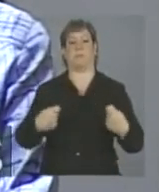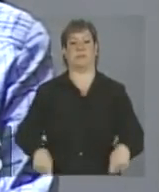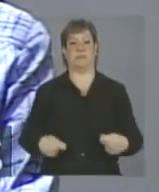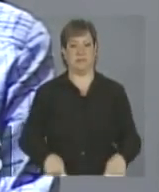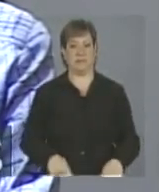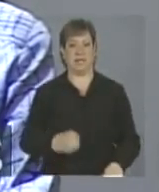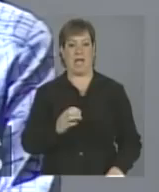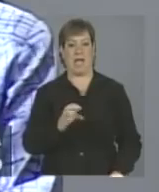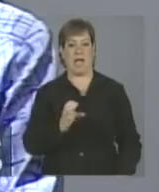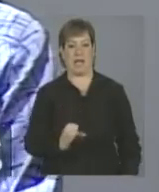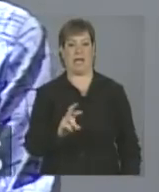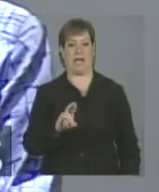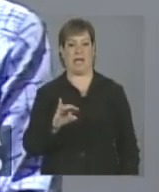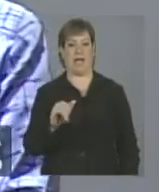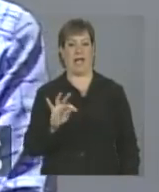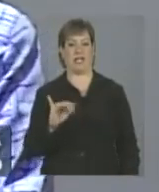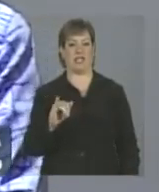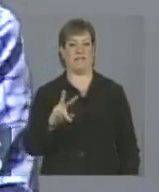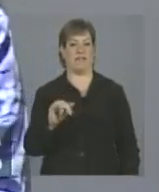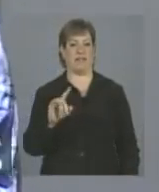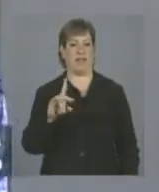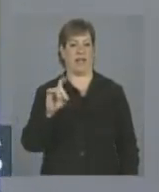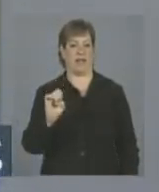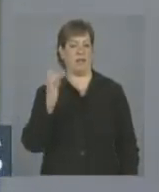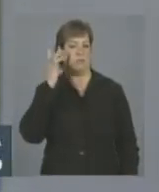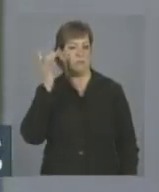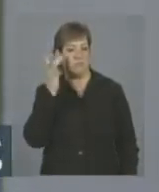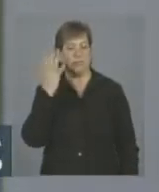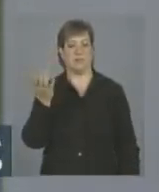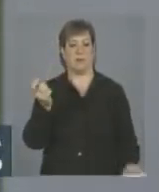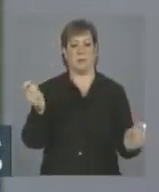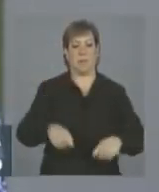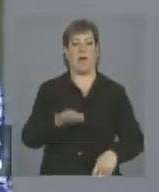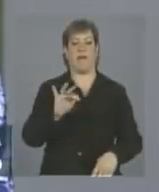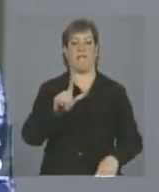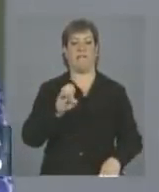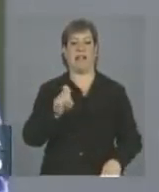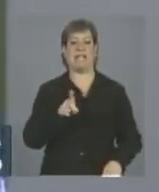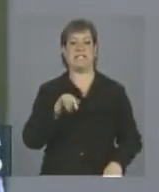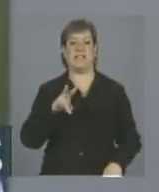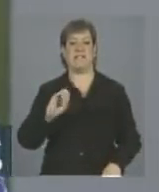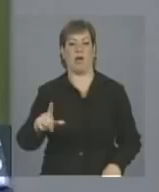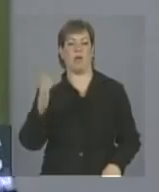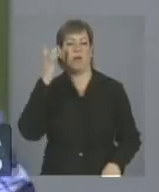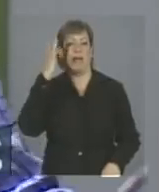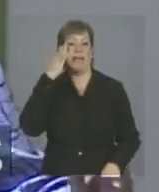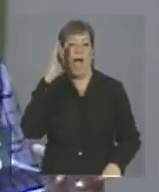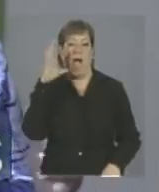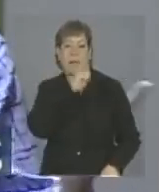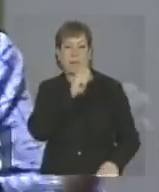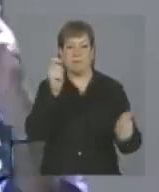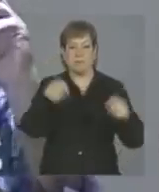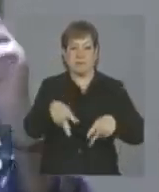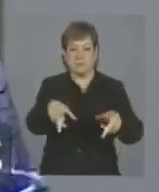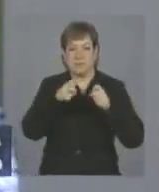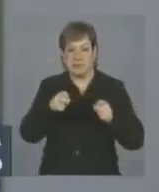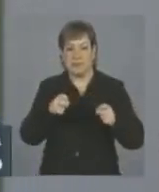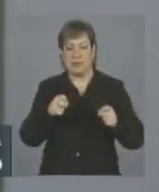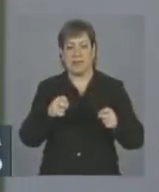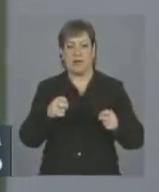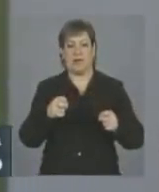de criatividade com imensa capacidade de ser flexível, de entender rapidamente, de conviver